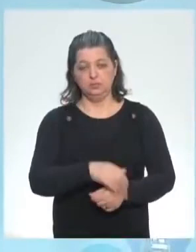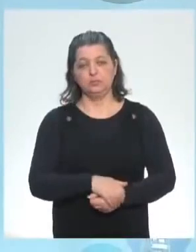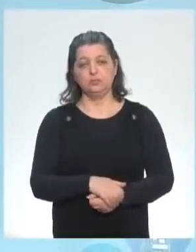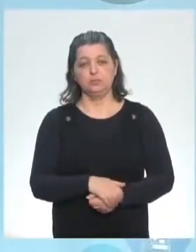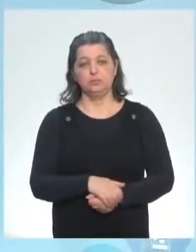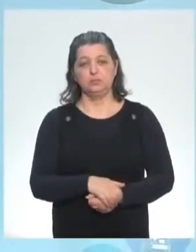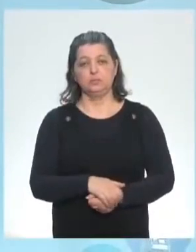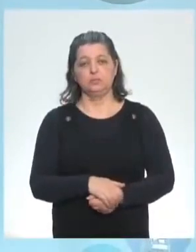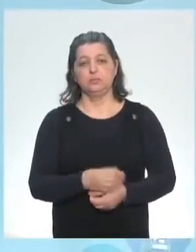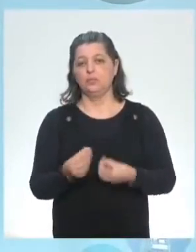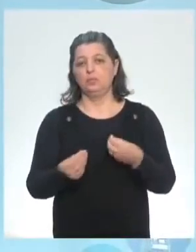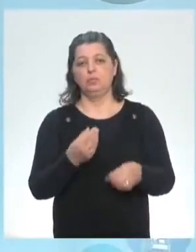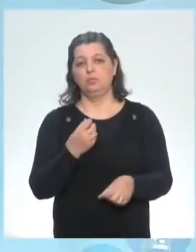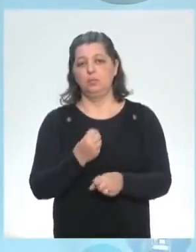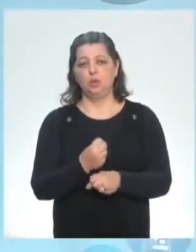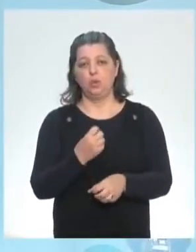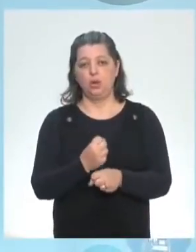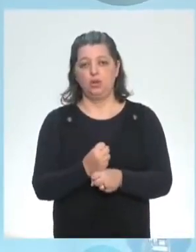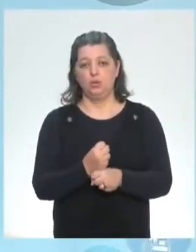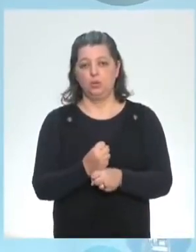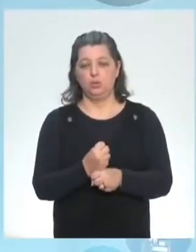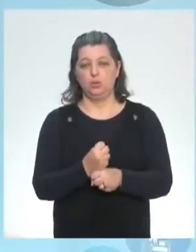estou calculando